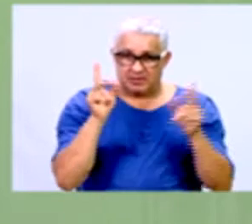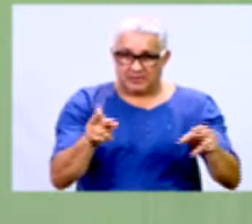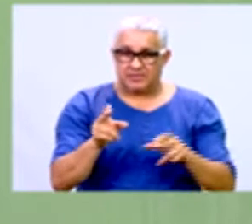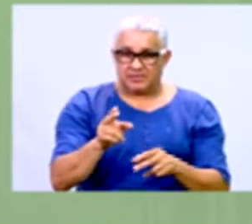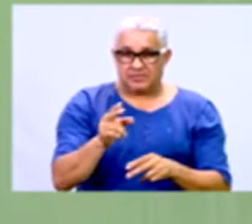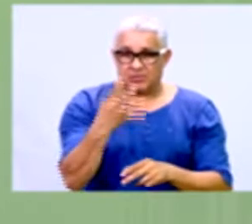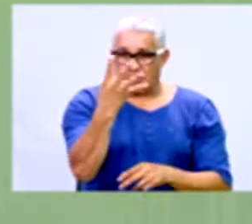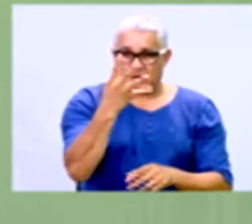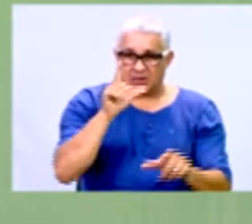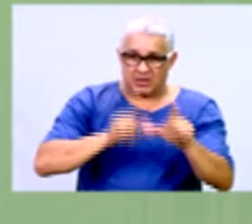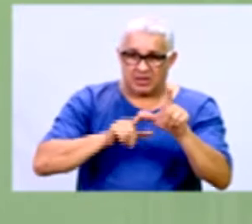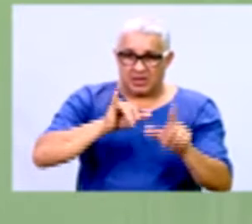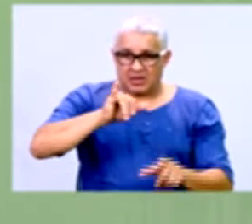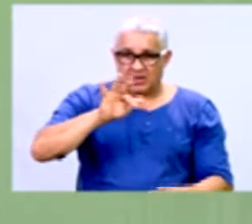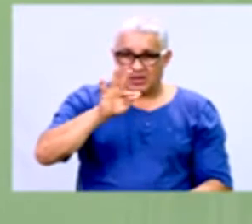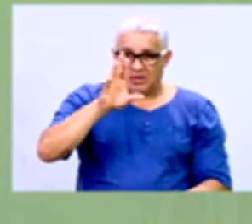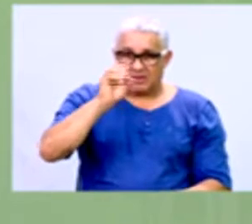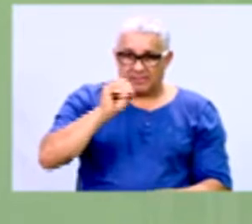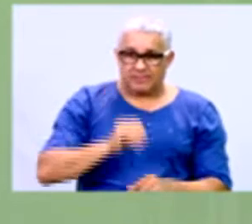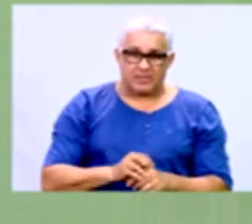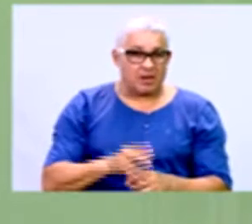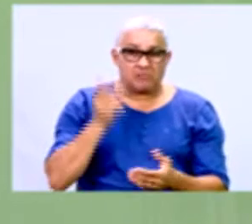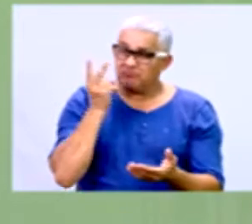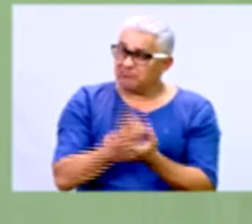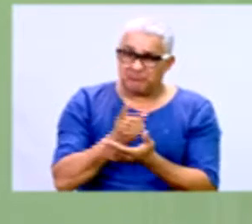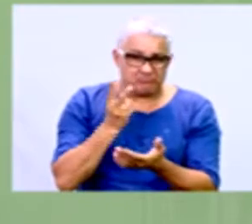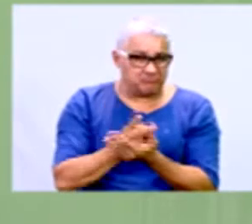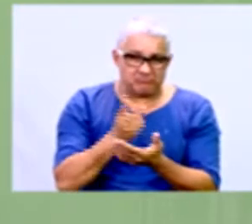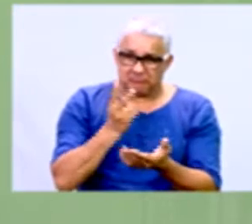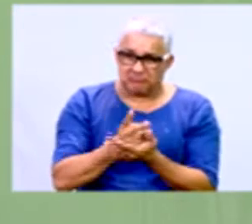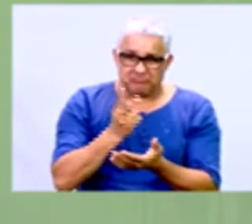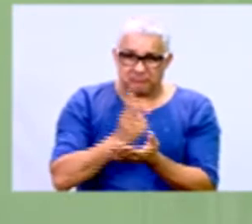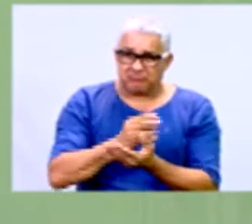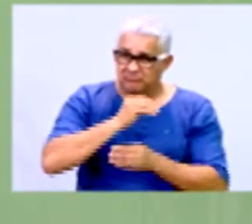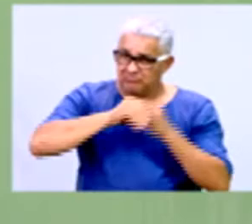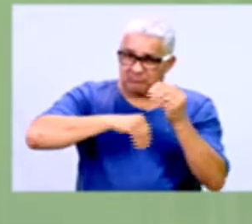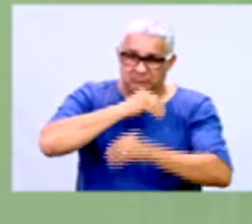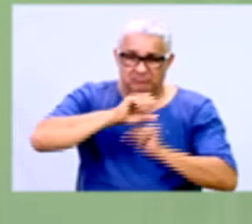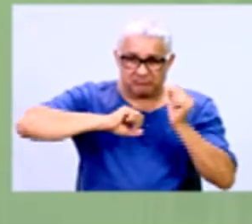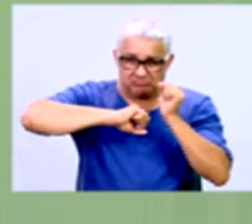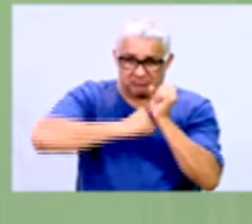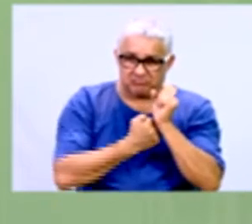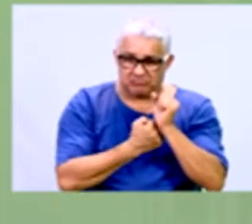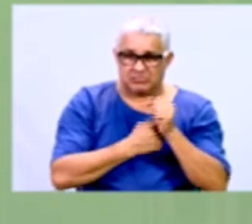4 letras, né, basicamente você vai ter o mesmo resultado aí para o formato da criptografia.